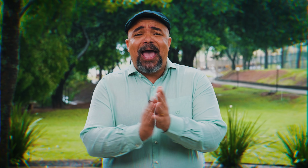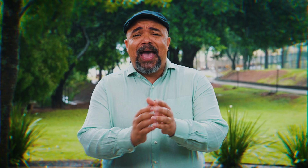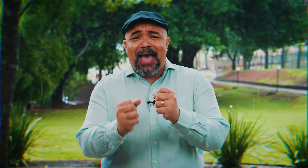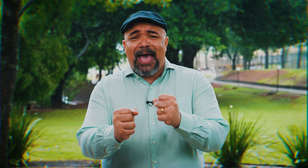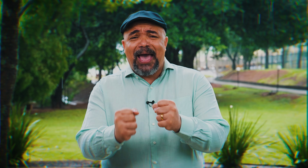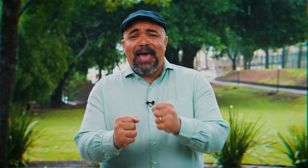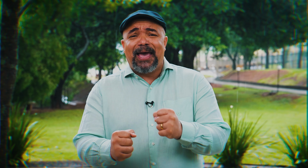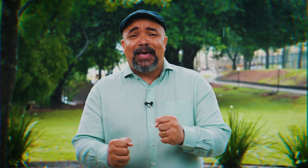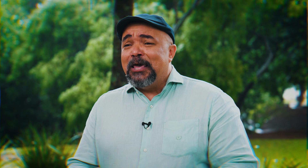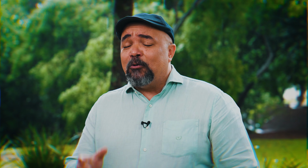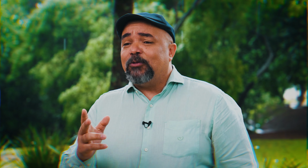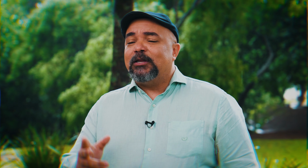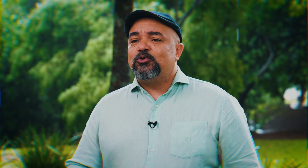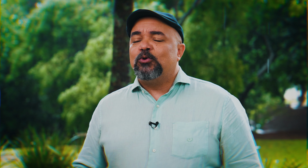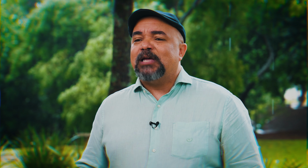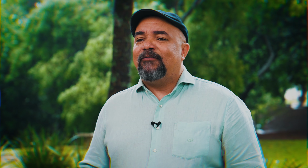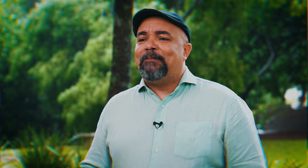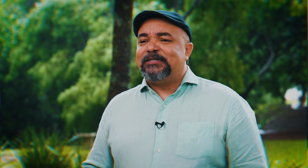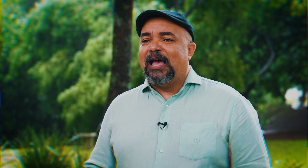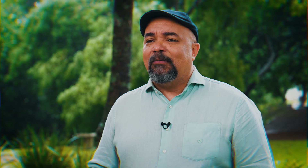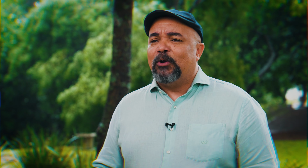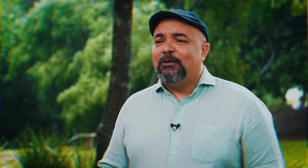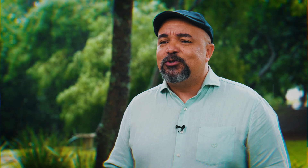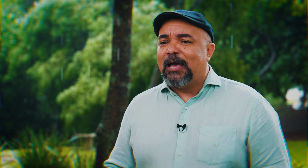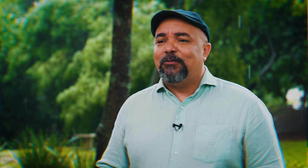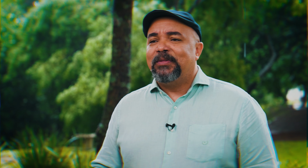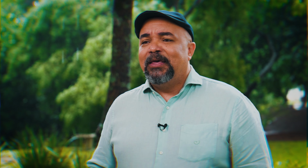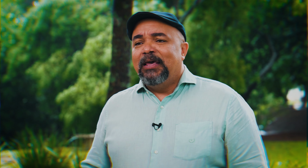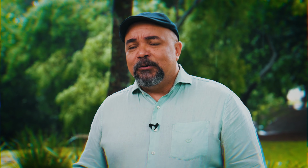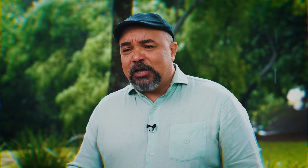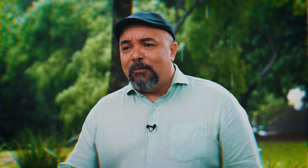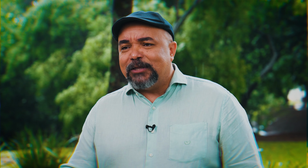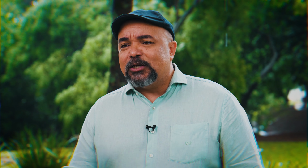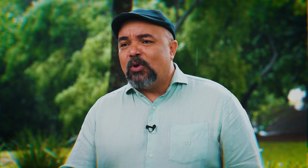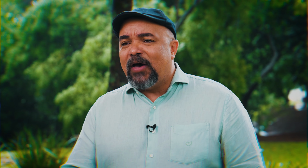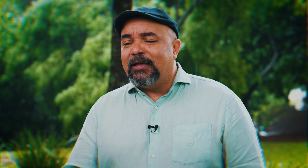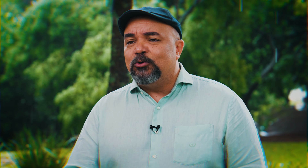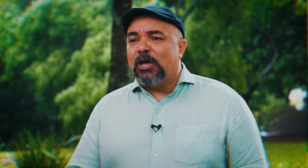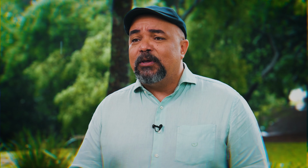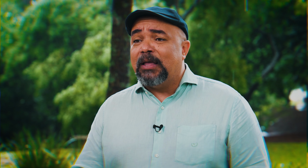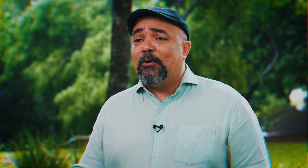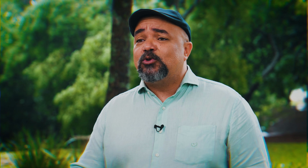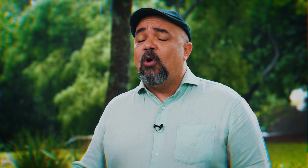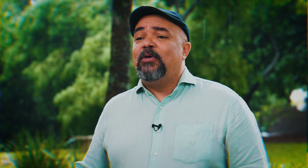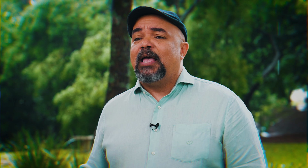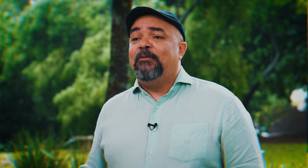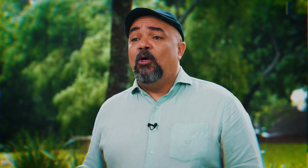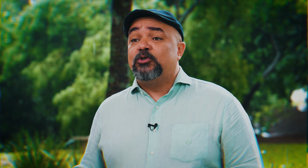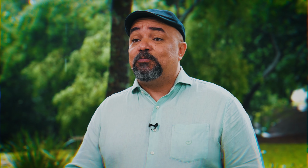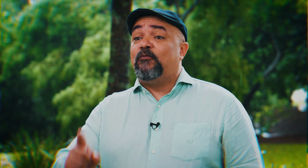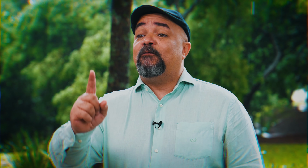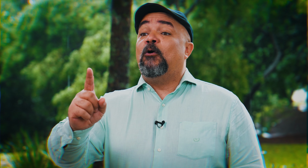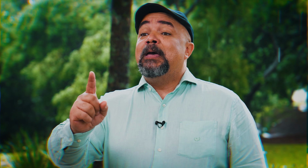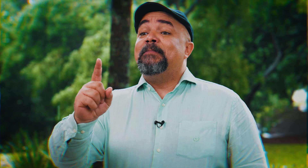homem. Enquanto ele discursava, passeava por ali um cego. E o cego batia sua varinha no chão e depois que o homem